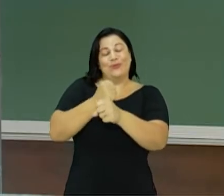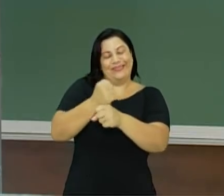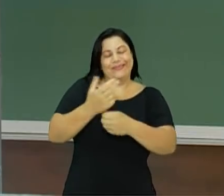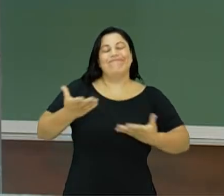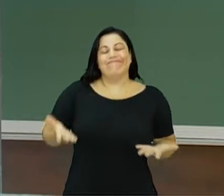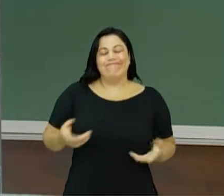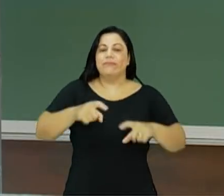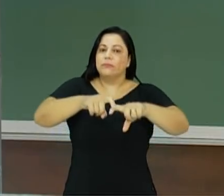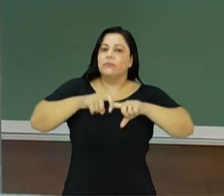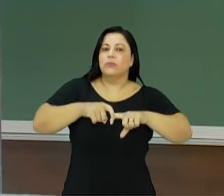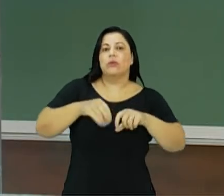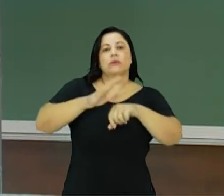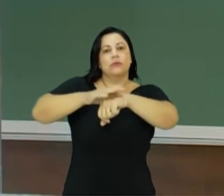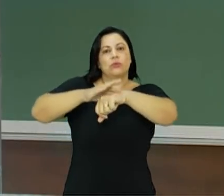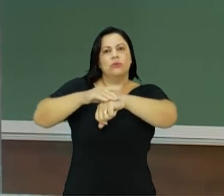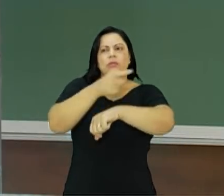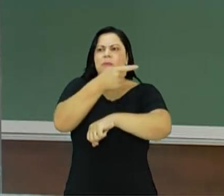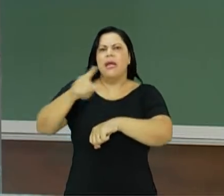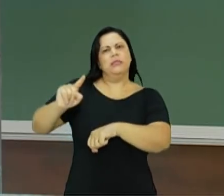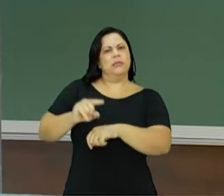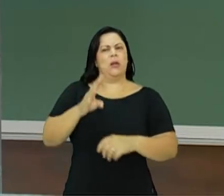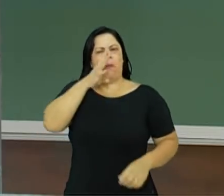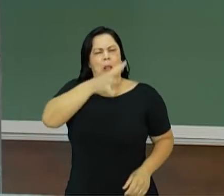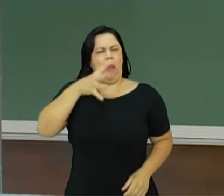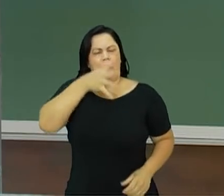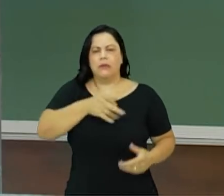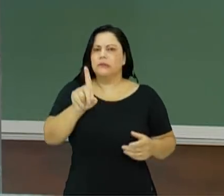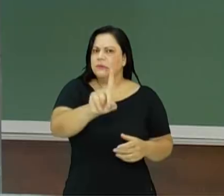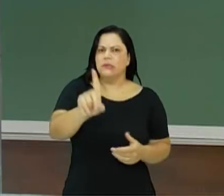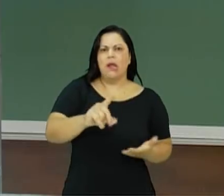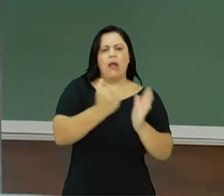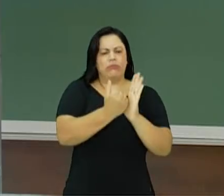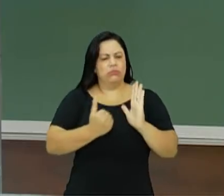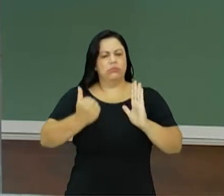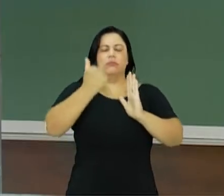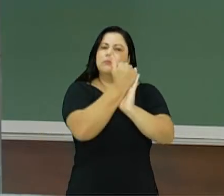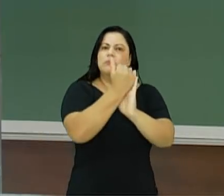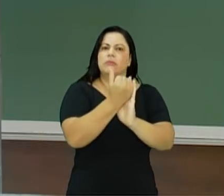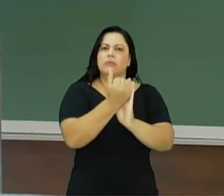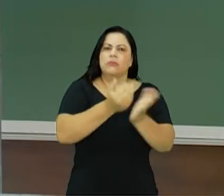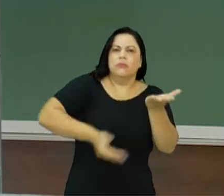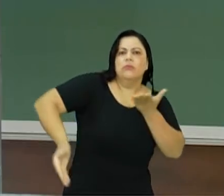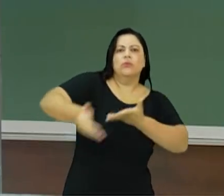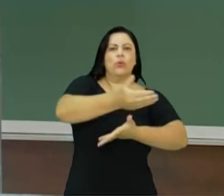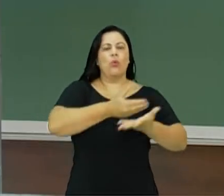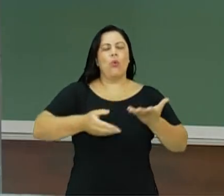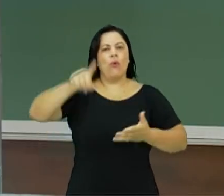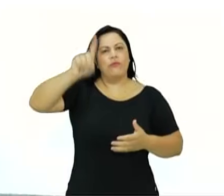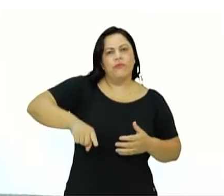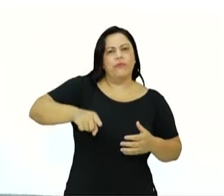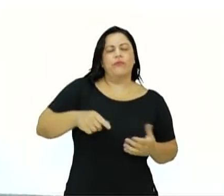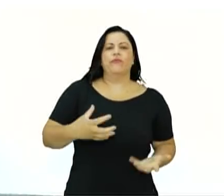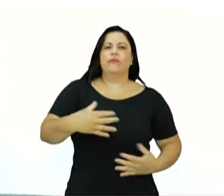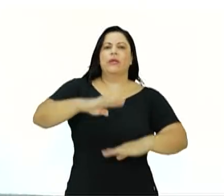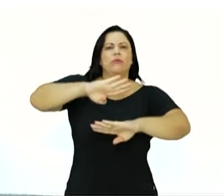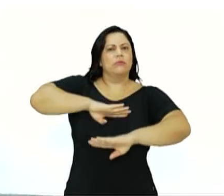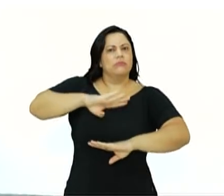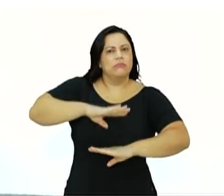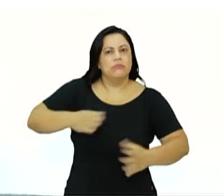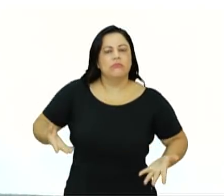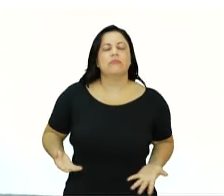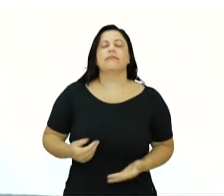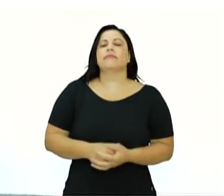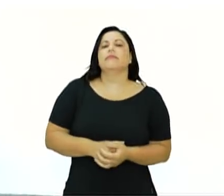aqui é importante, ela não está revoltada com isso, ela aprendeu a superar, aprendeu a conviver com essa situação. Né? Ela foi diagnosticada,